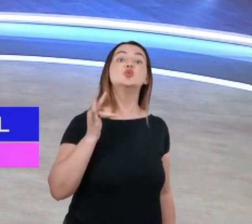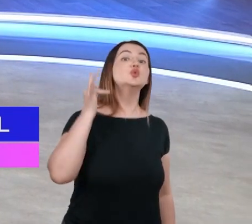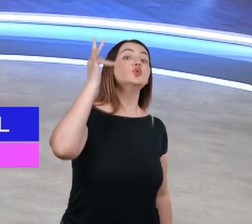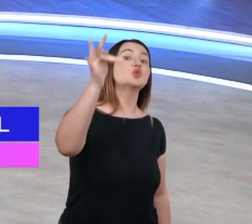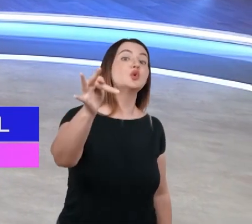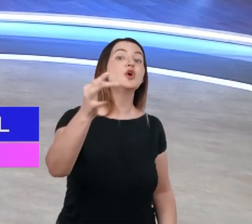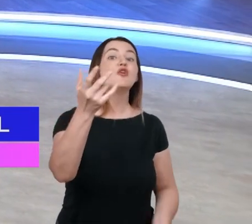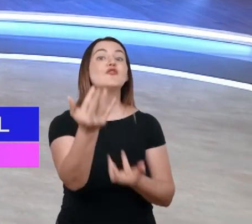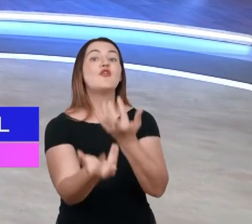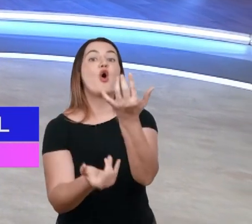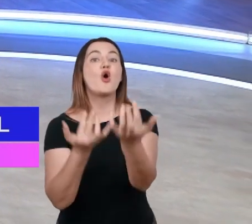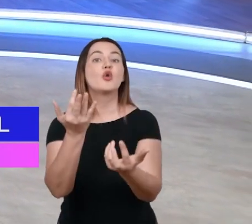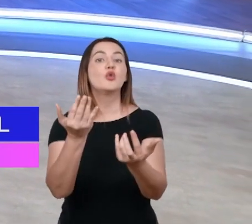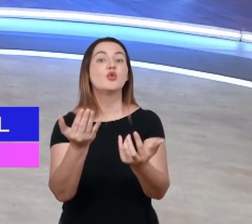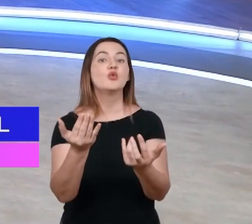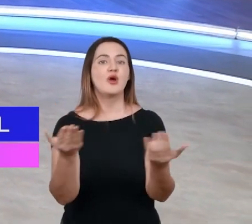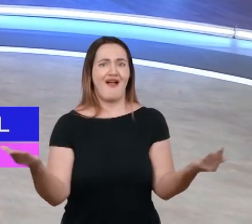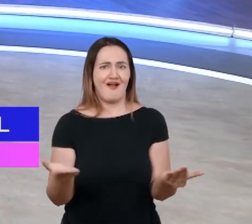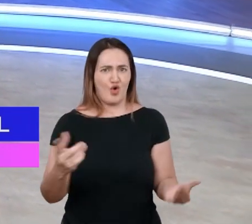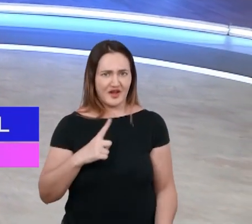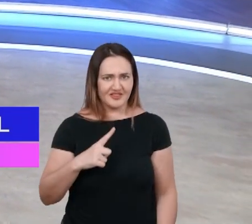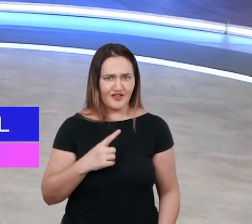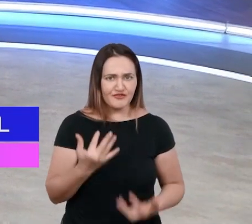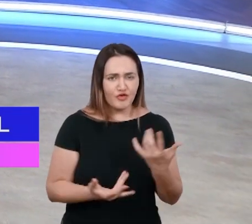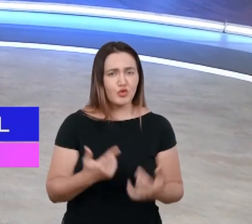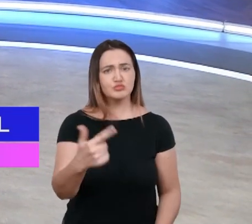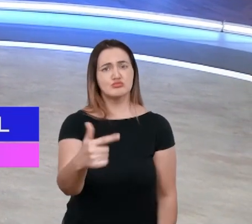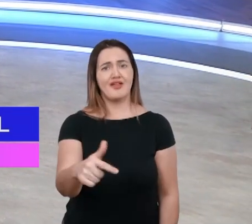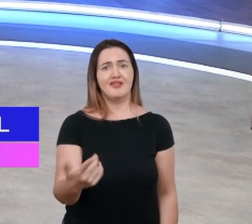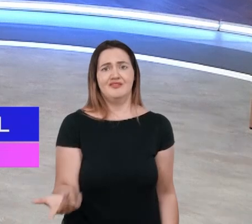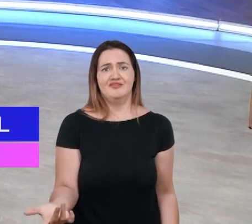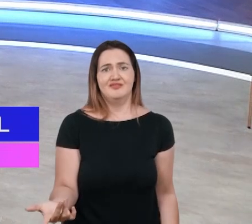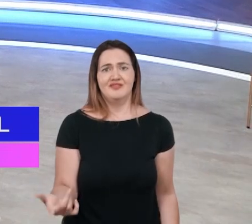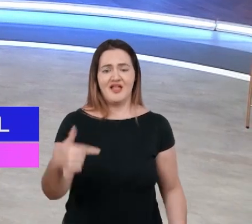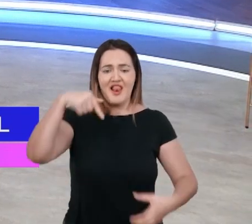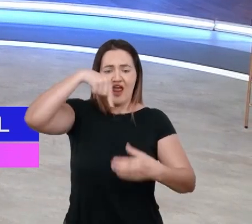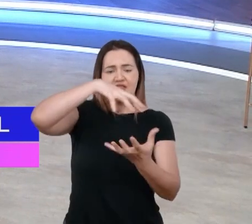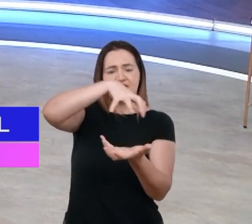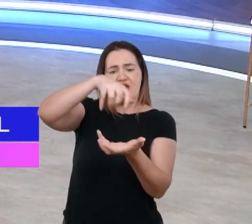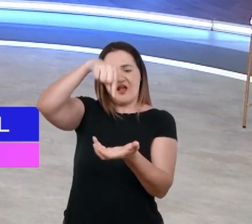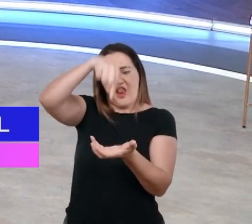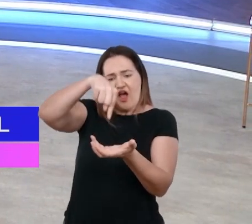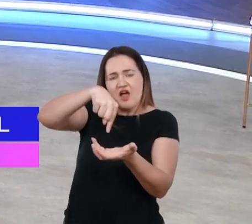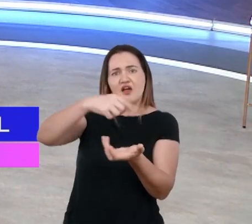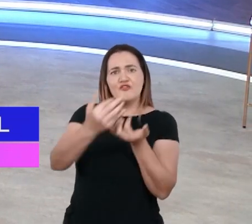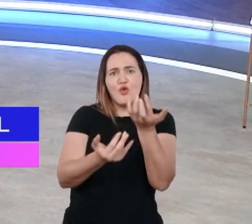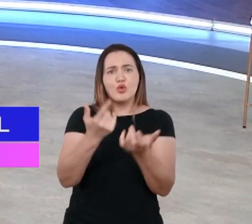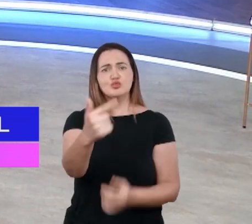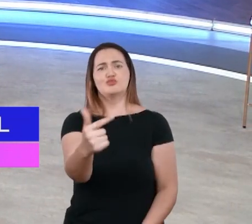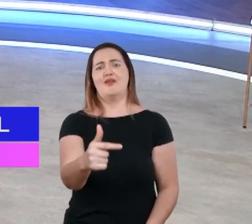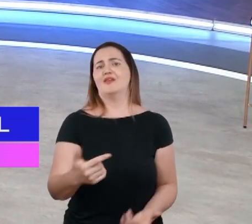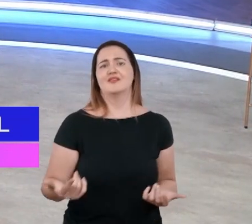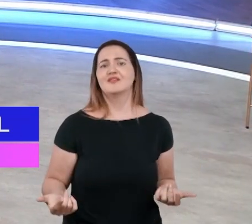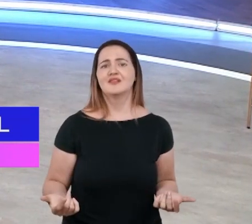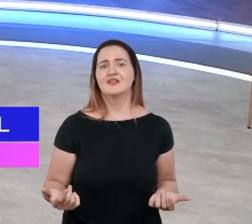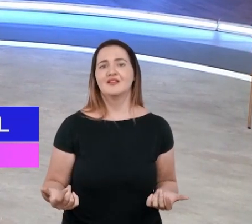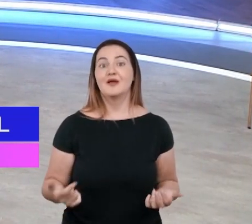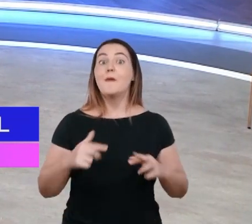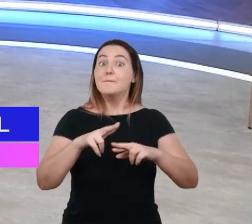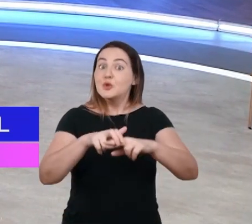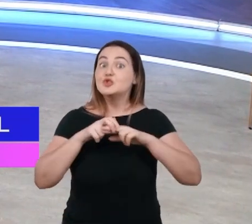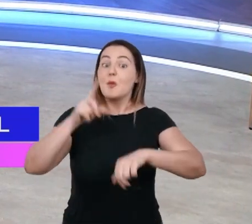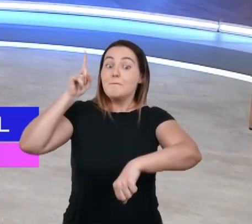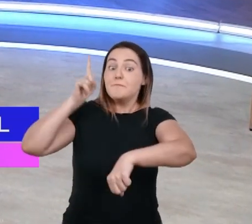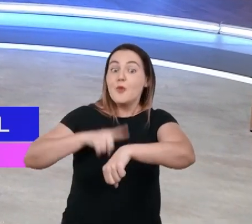Tem um inferno existindo agora? Não, não, não, não. A Bíblia está falando do futuro. Quando Jesus voltar, neste